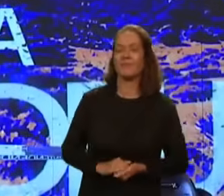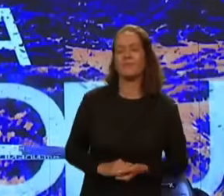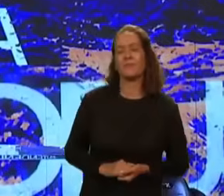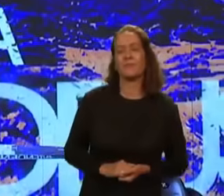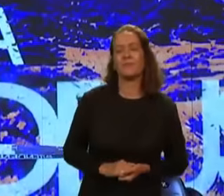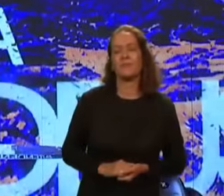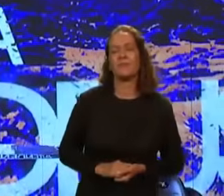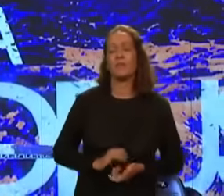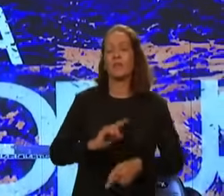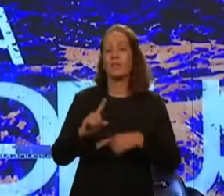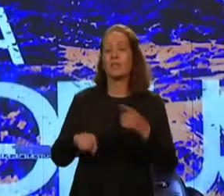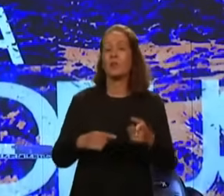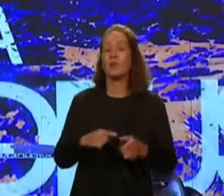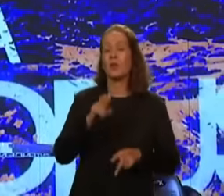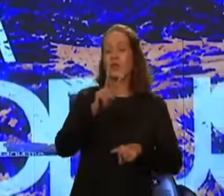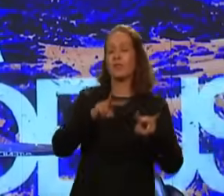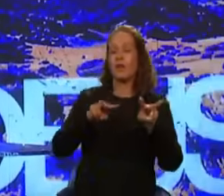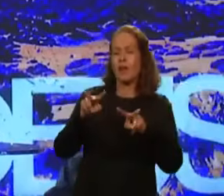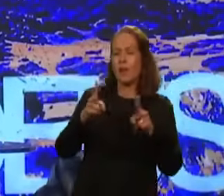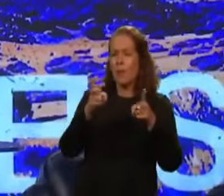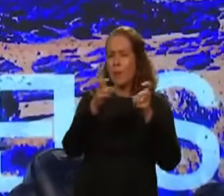Daqui a pouco eu leio mais, que eu cansei.